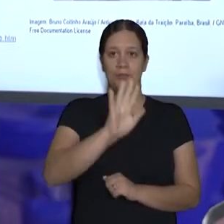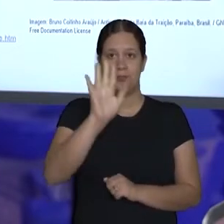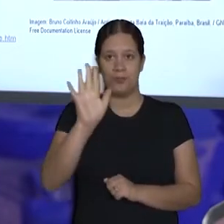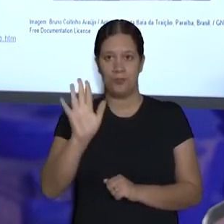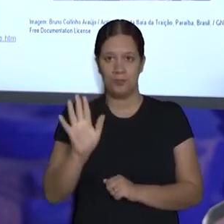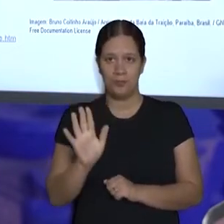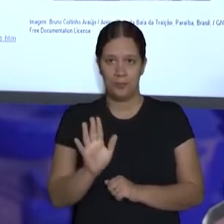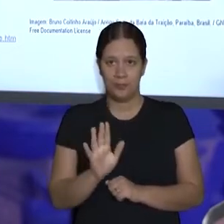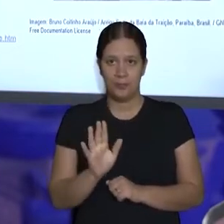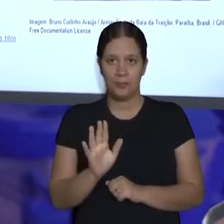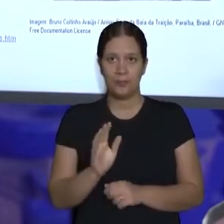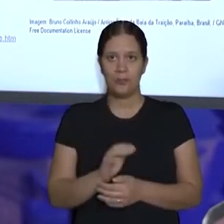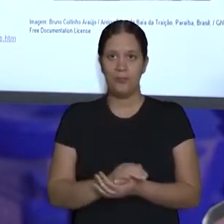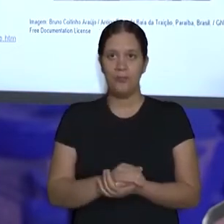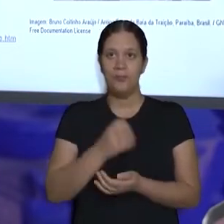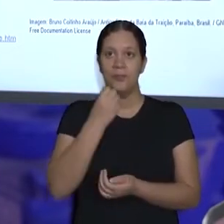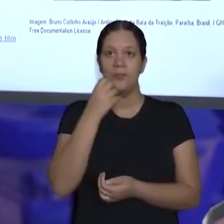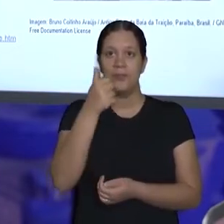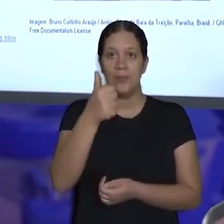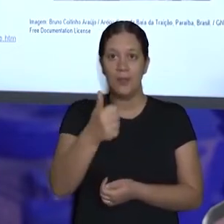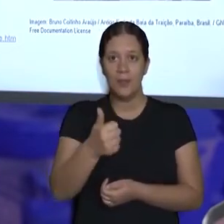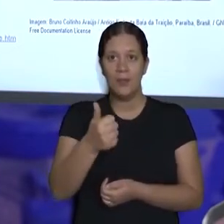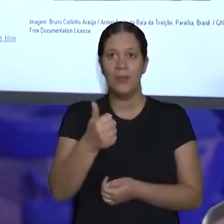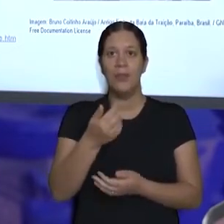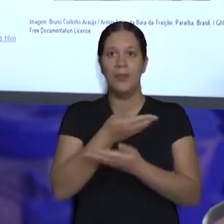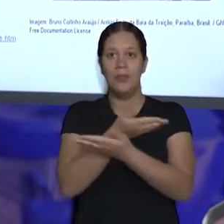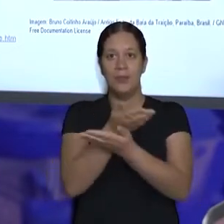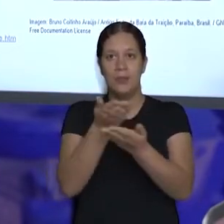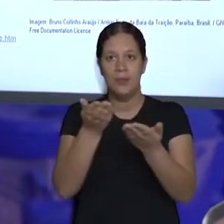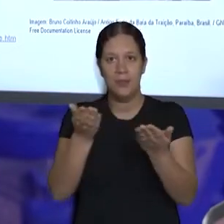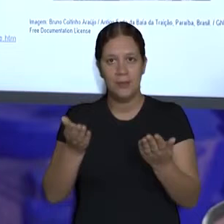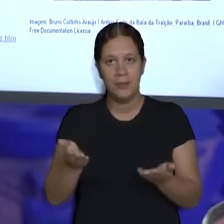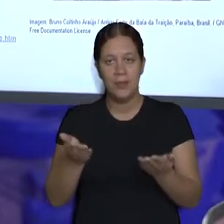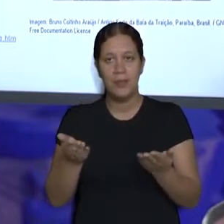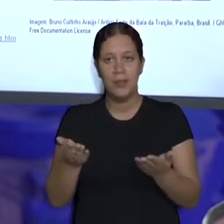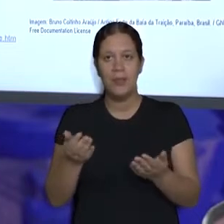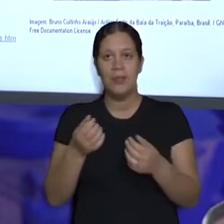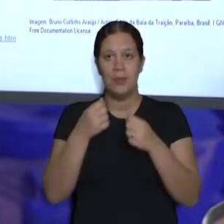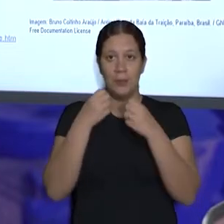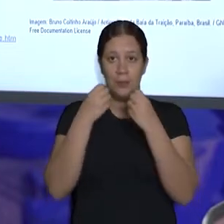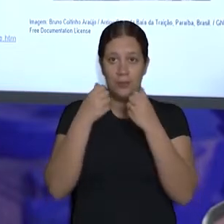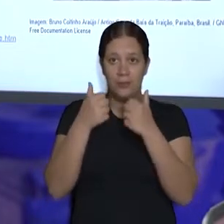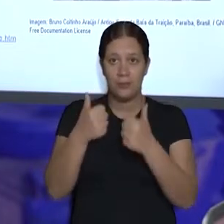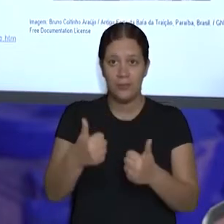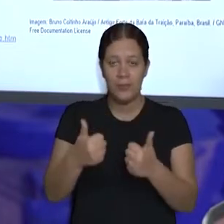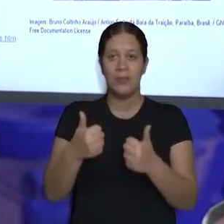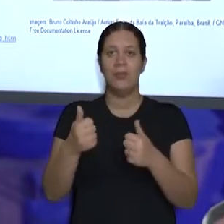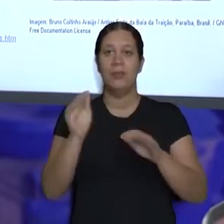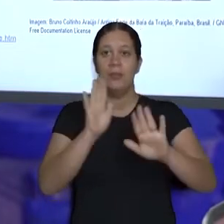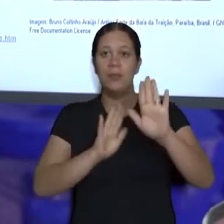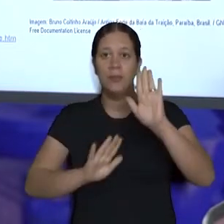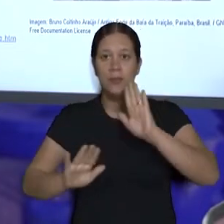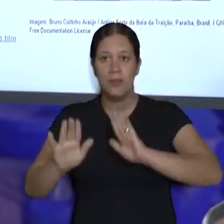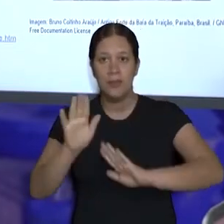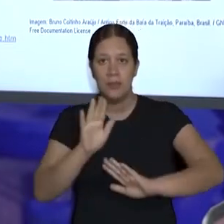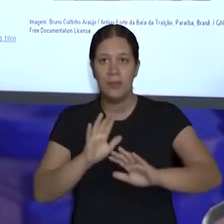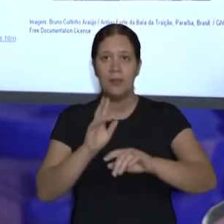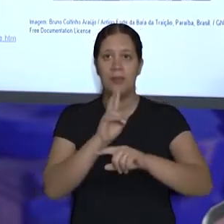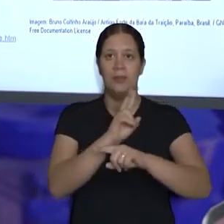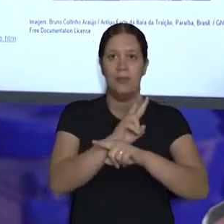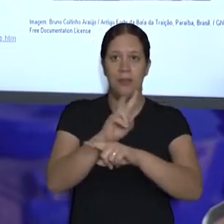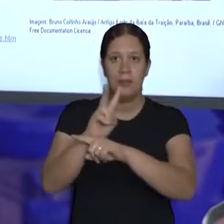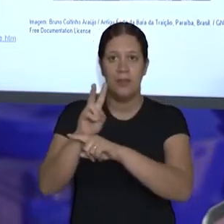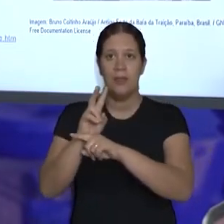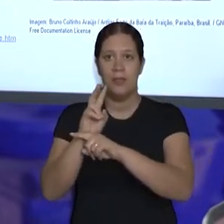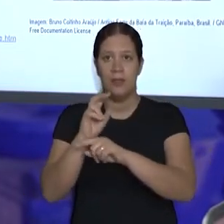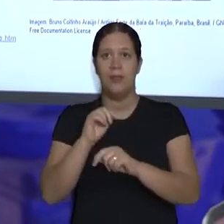Olá, tudo bem com vocês? Como vocês estão? Se cuidando, se prevenindo, em